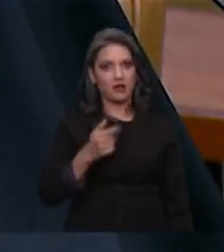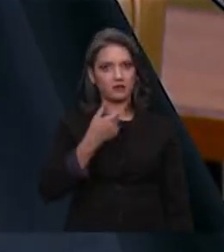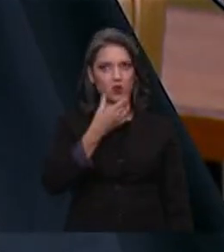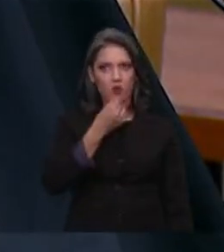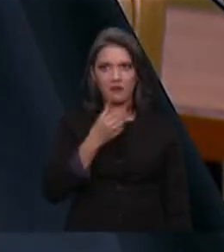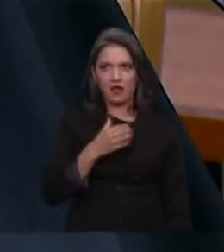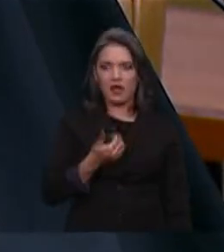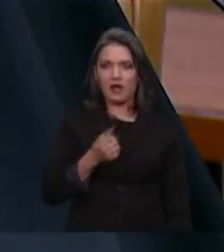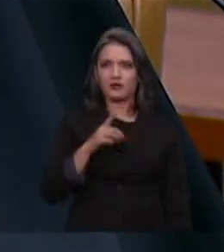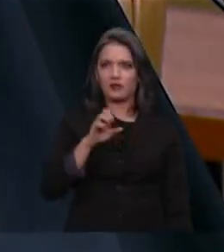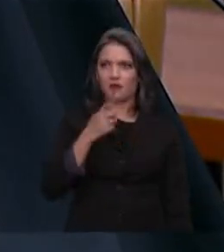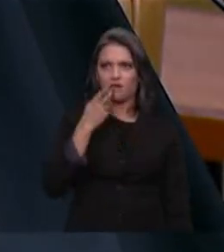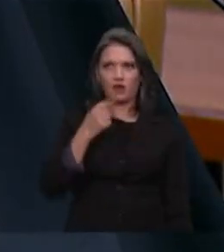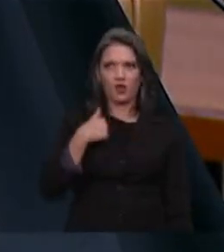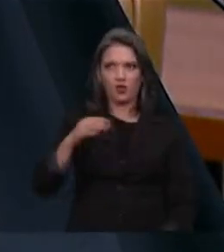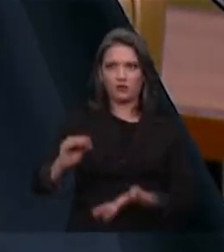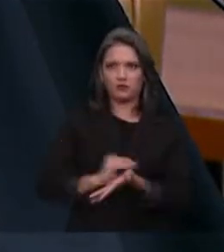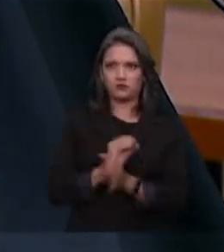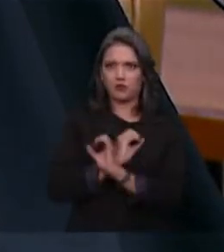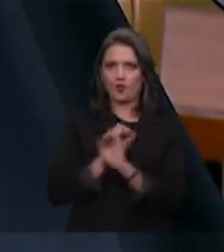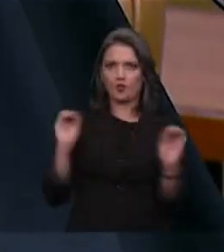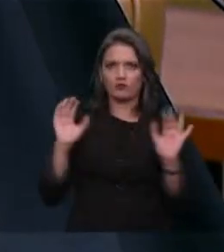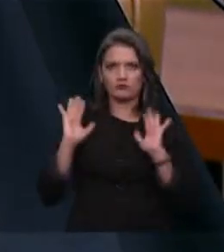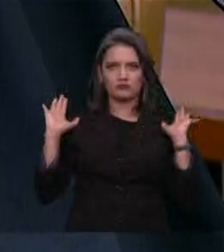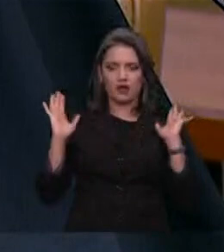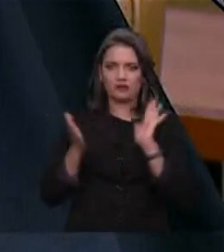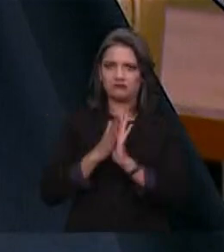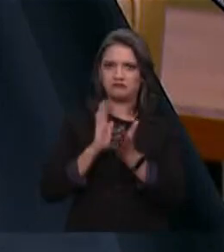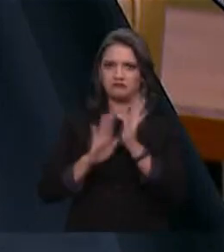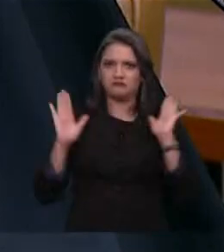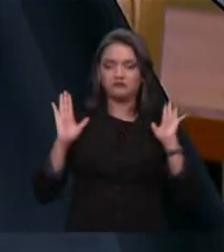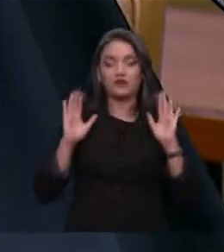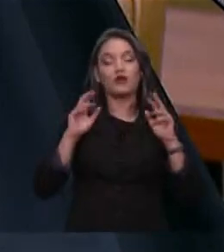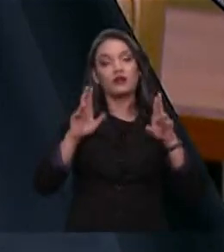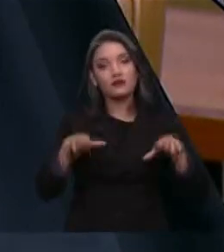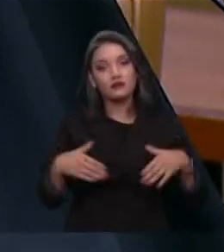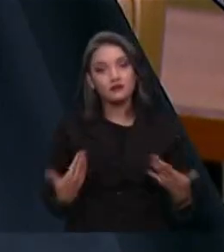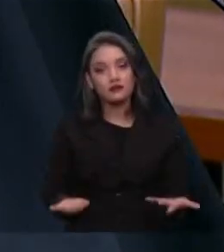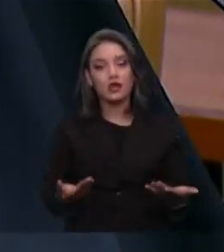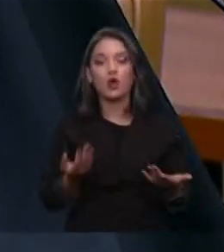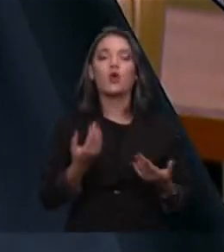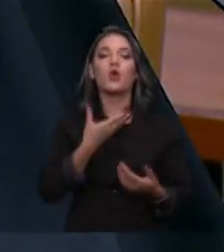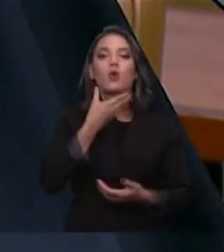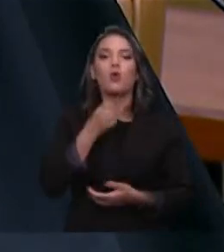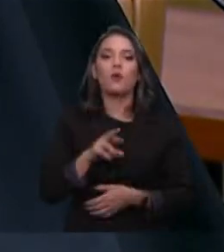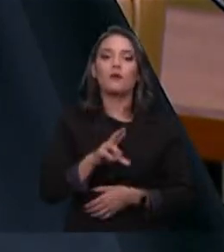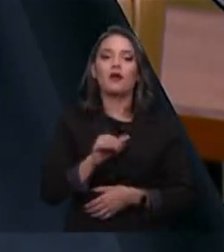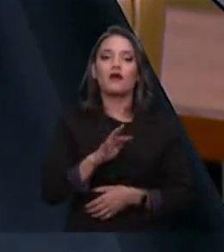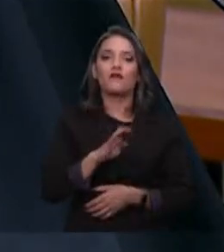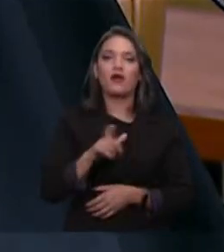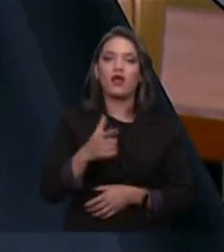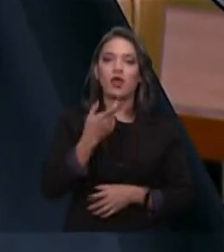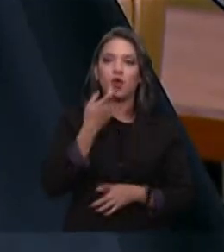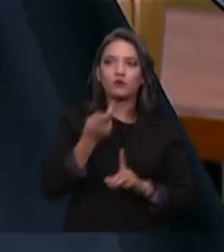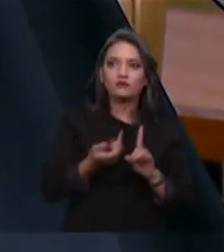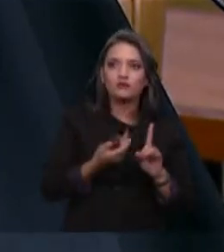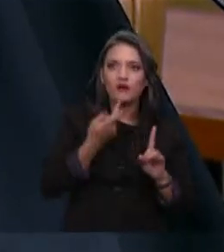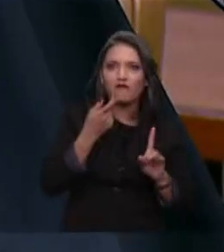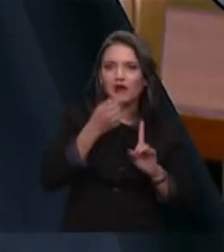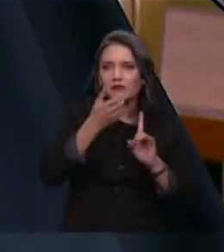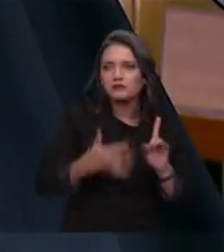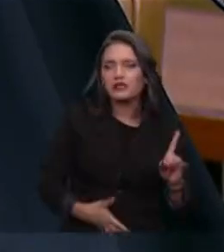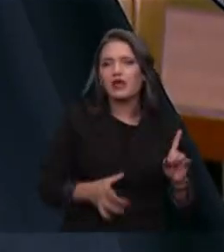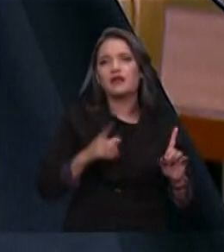forma peremptória o recebimento dos referidos recursos. Como se vê, as declarações prestadas pelo colaborador Rafael Ângelo Lopes estão corroboradas tão